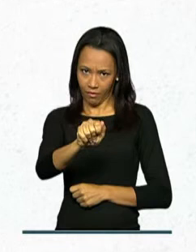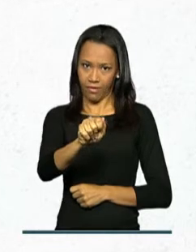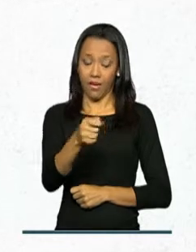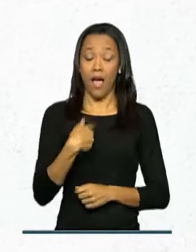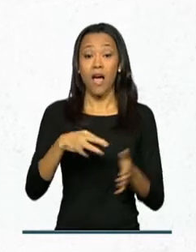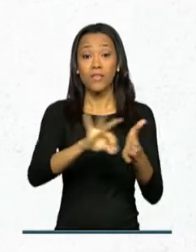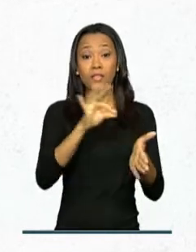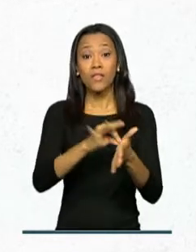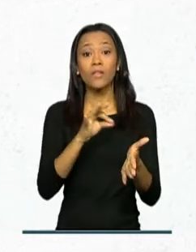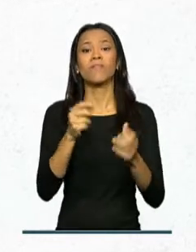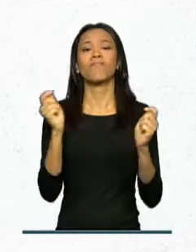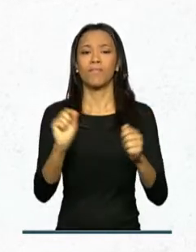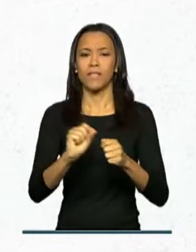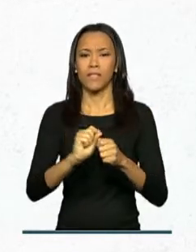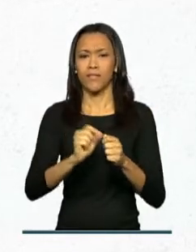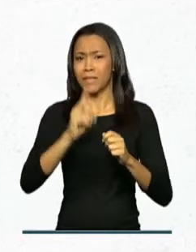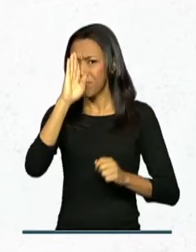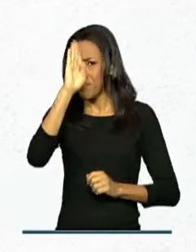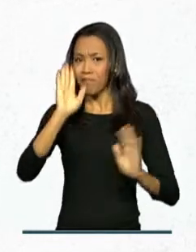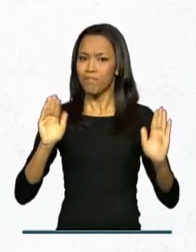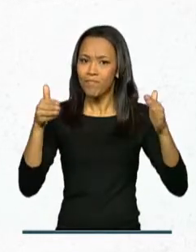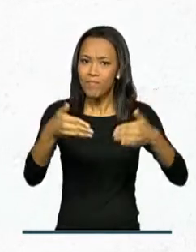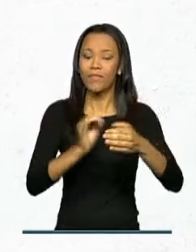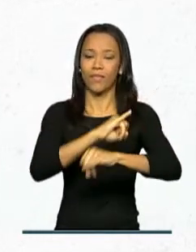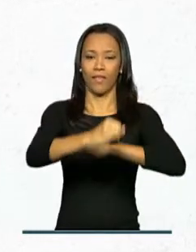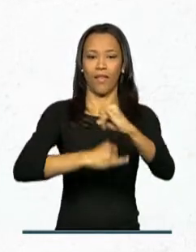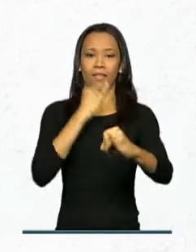As inscrições devem ser feitas exclusivamente pela